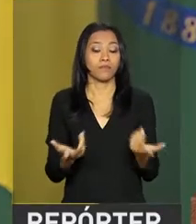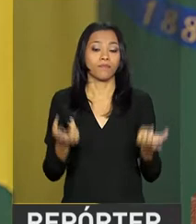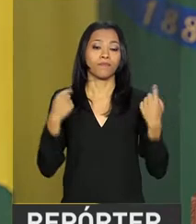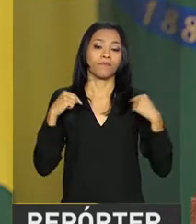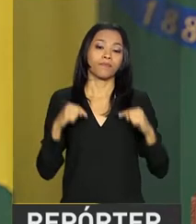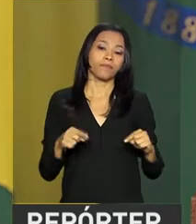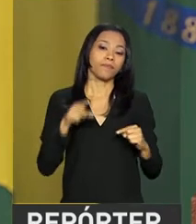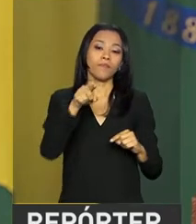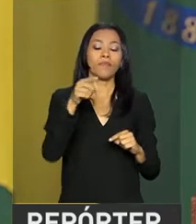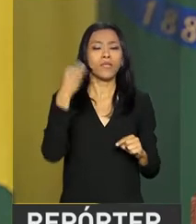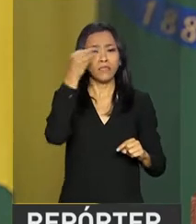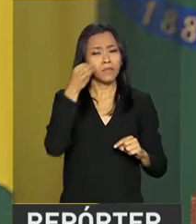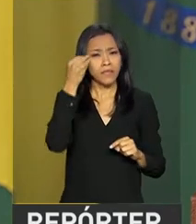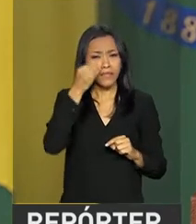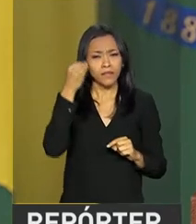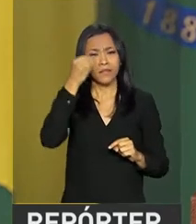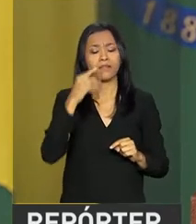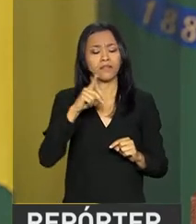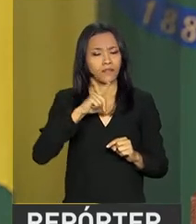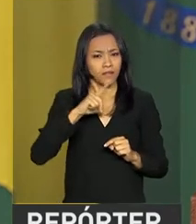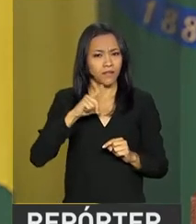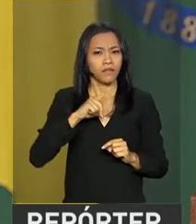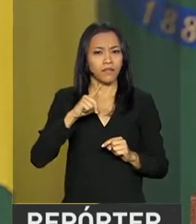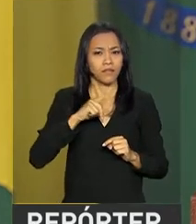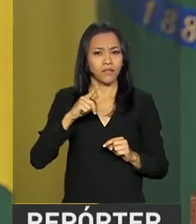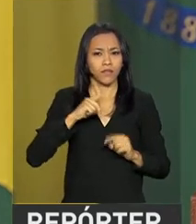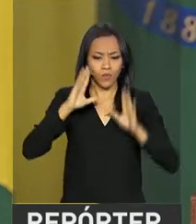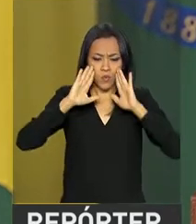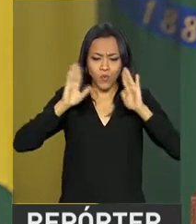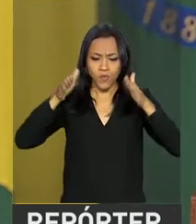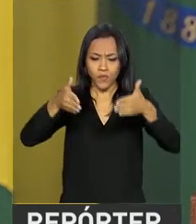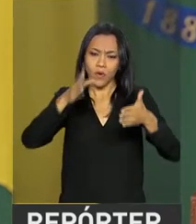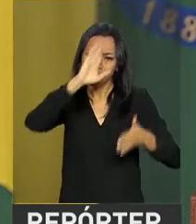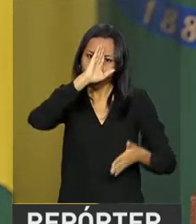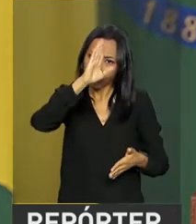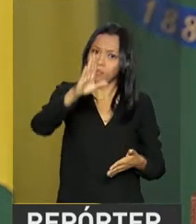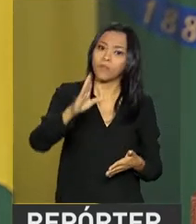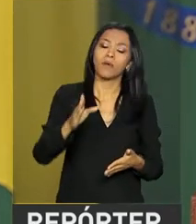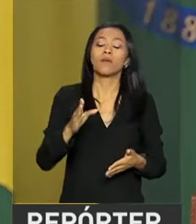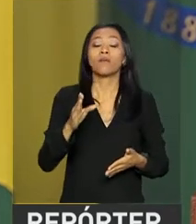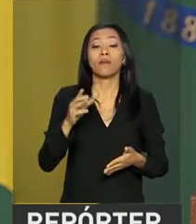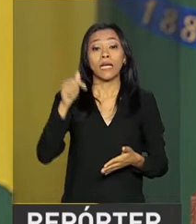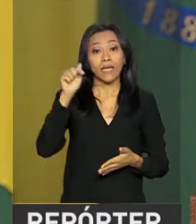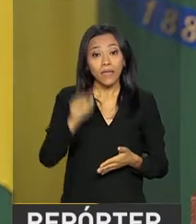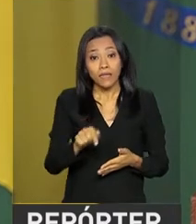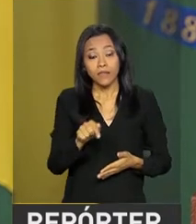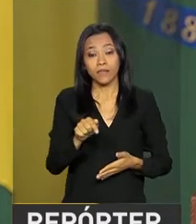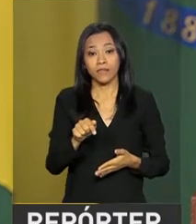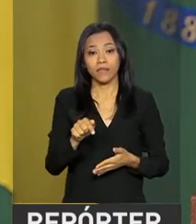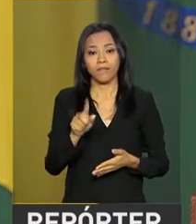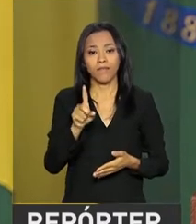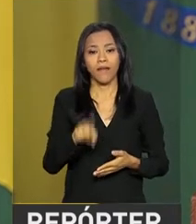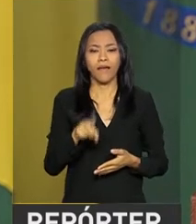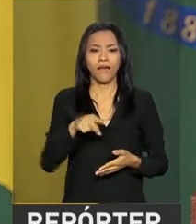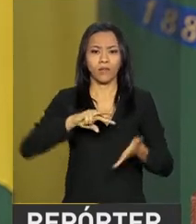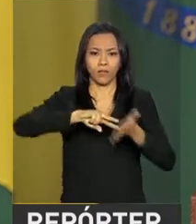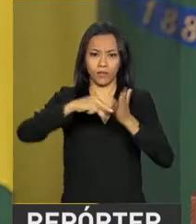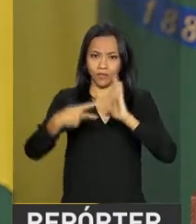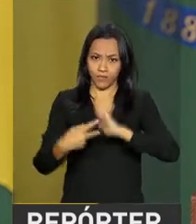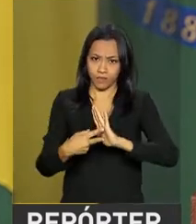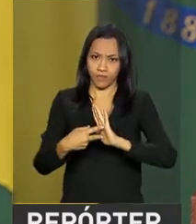uma preocupação central. Esse, aliás, é o sentido da